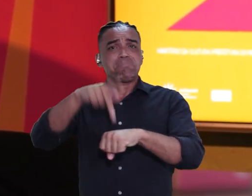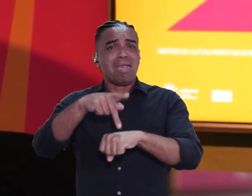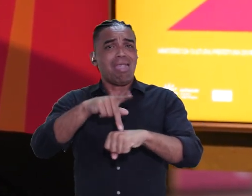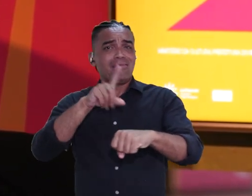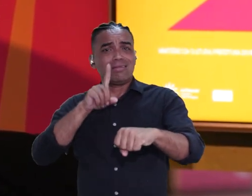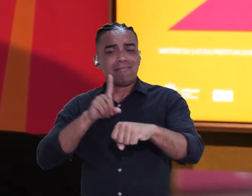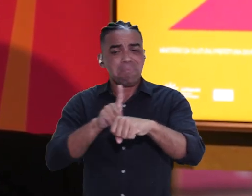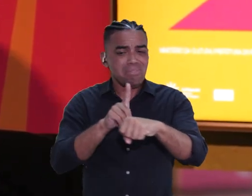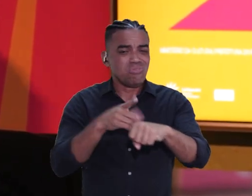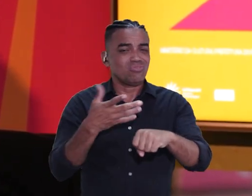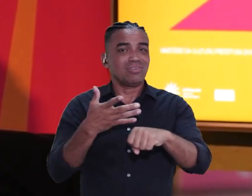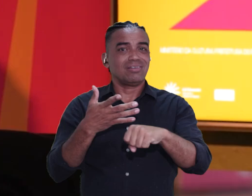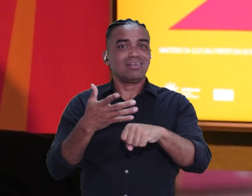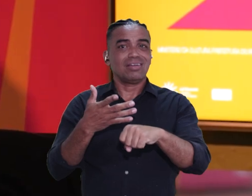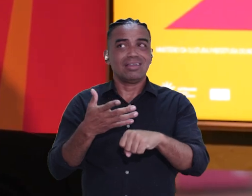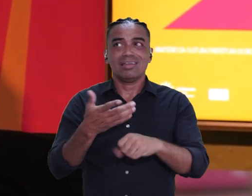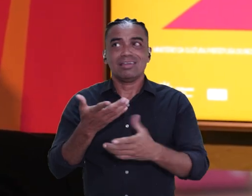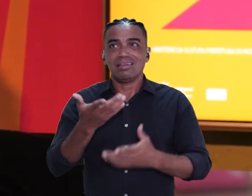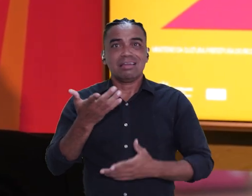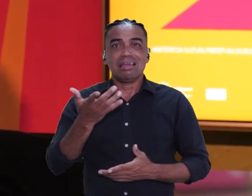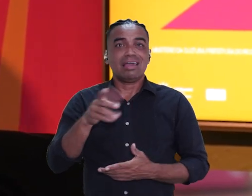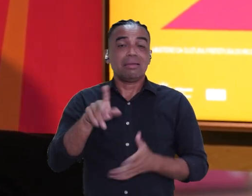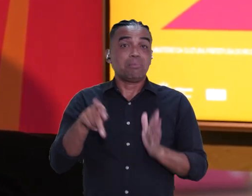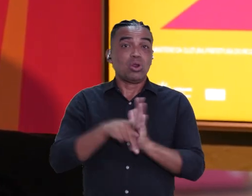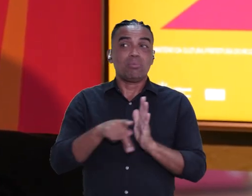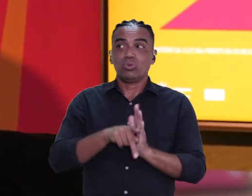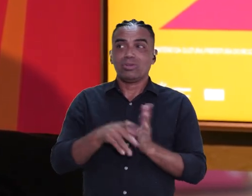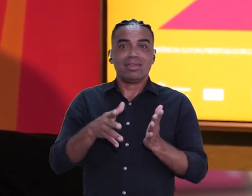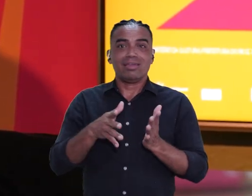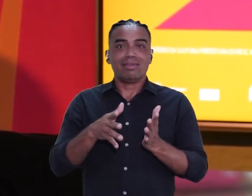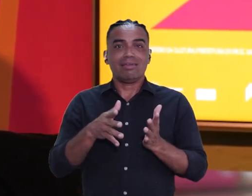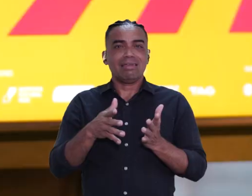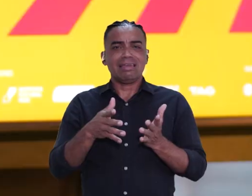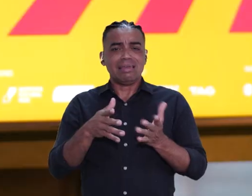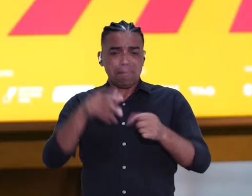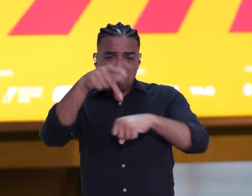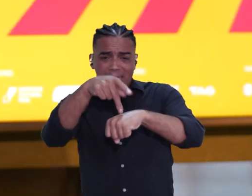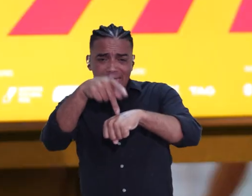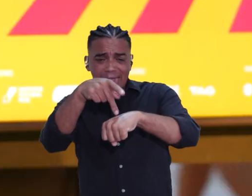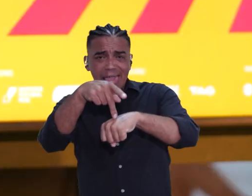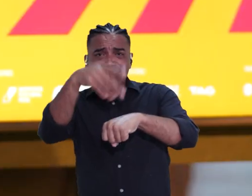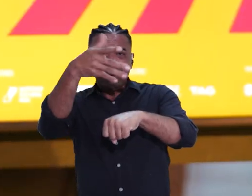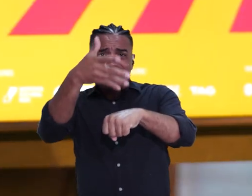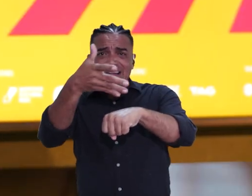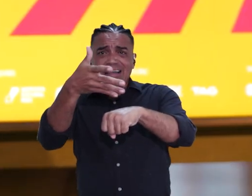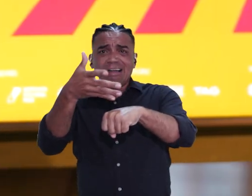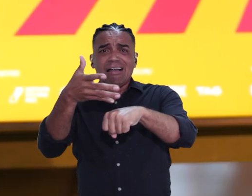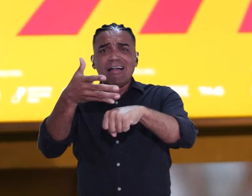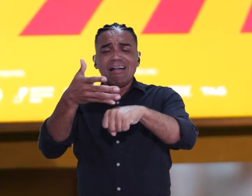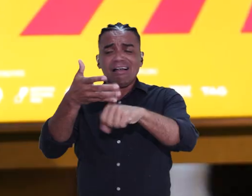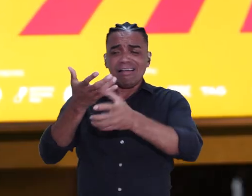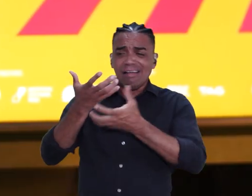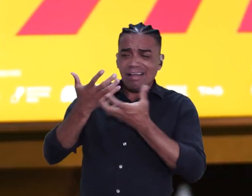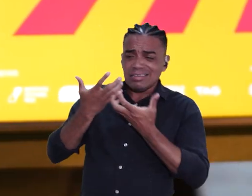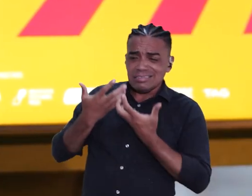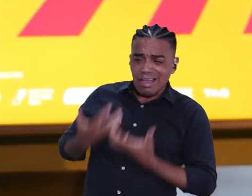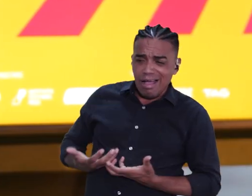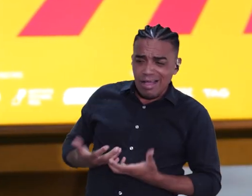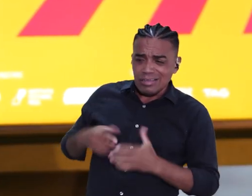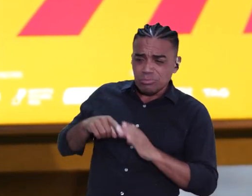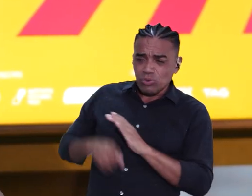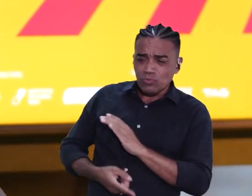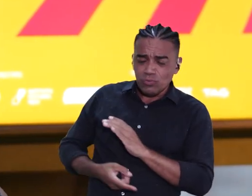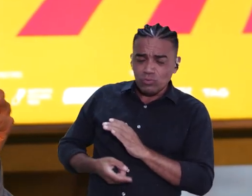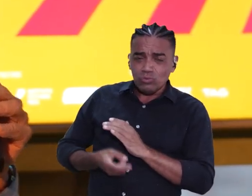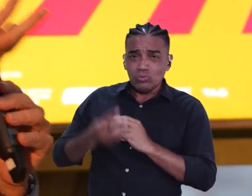que você capte, a não ser a própria opacidade da pedra e o cansaço